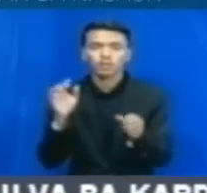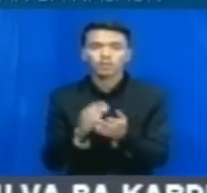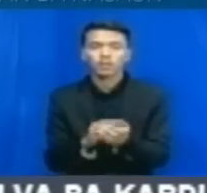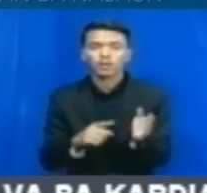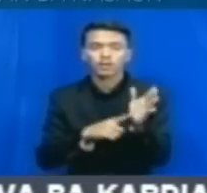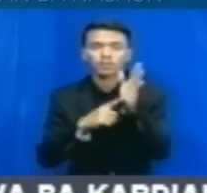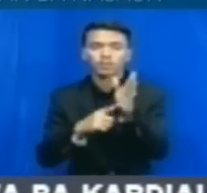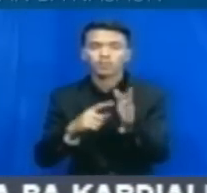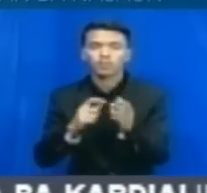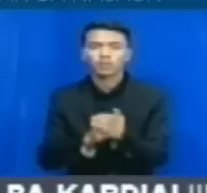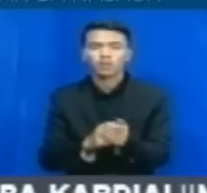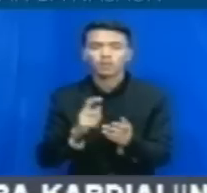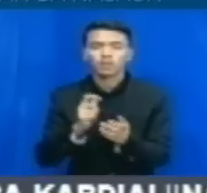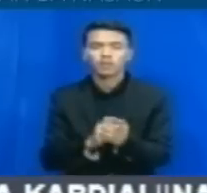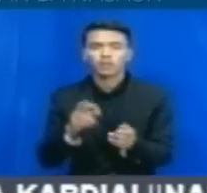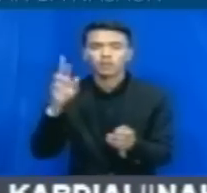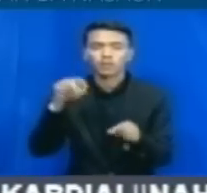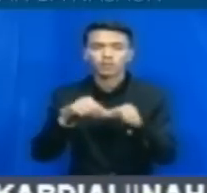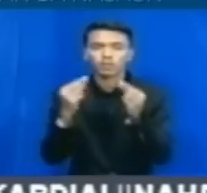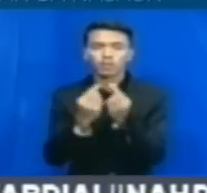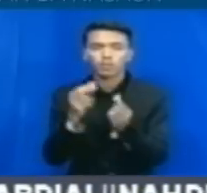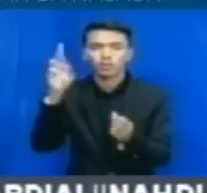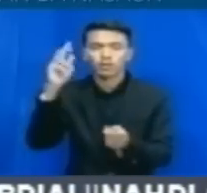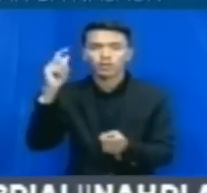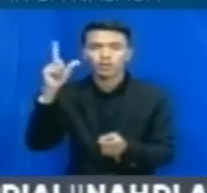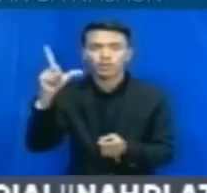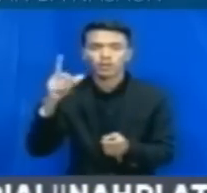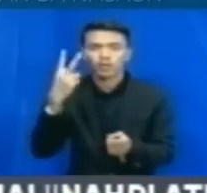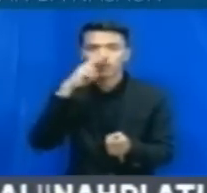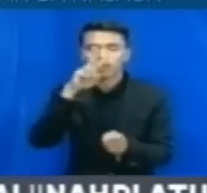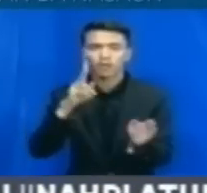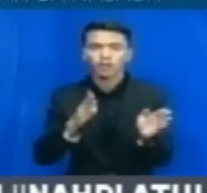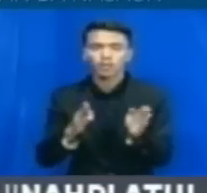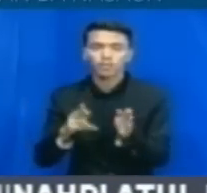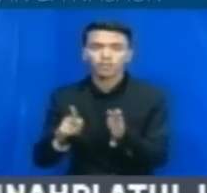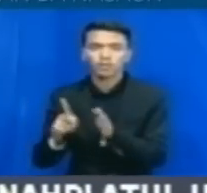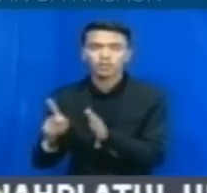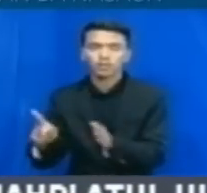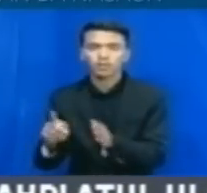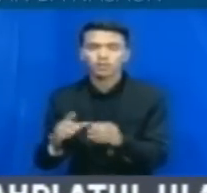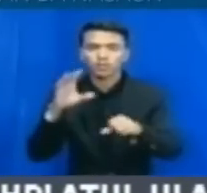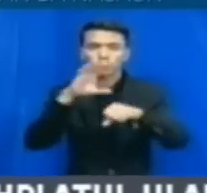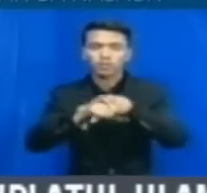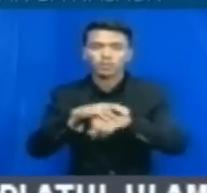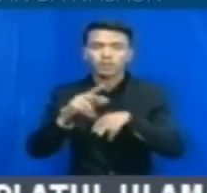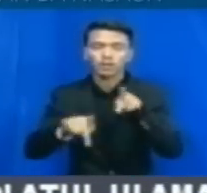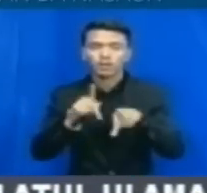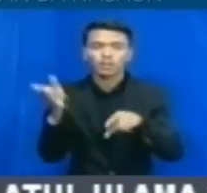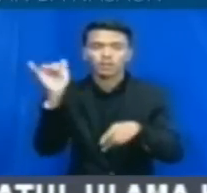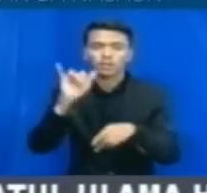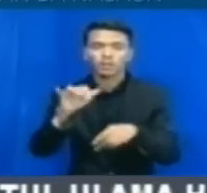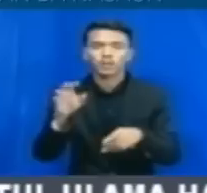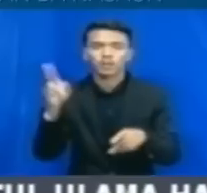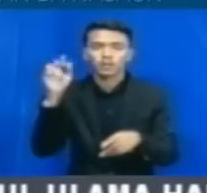televisão equipa RTTL nos acompanha processo busca no capturação ba MSN kan dian sira